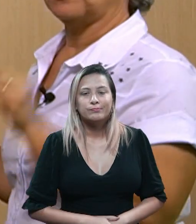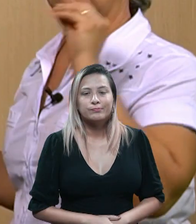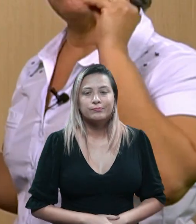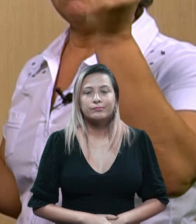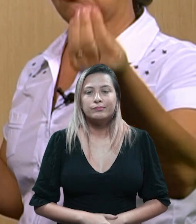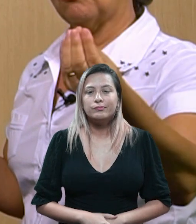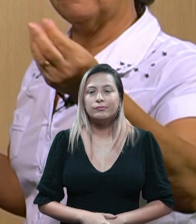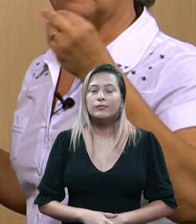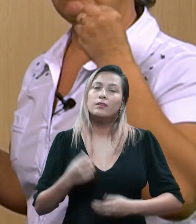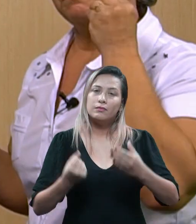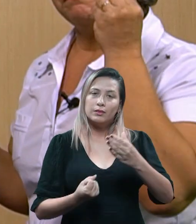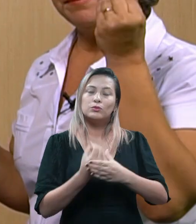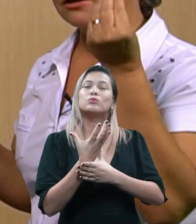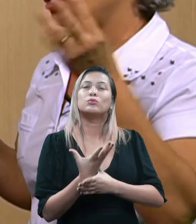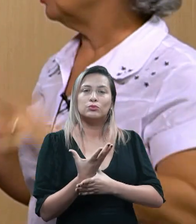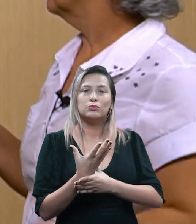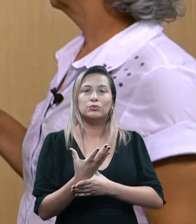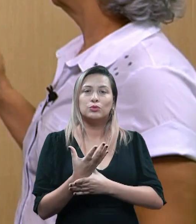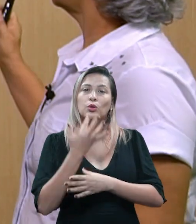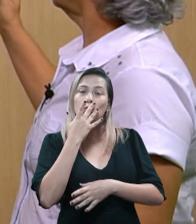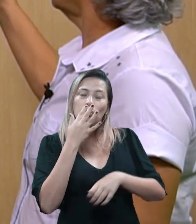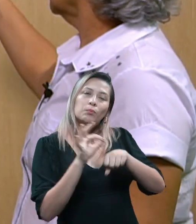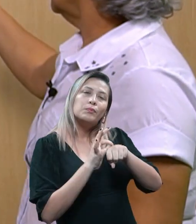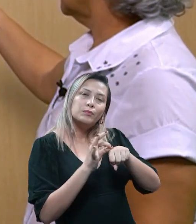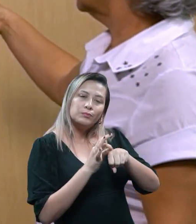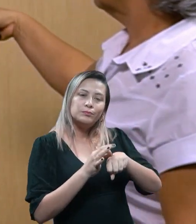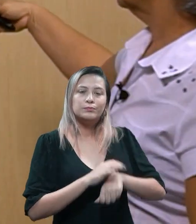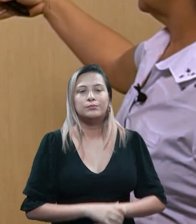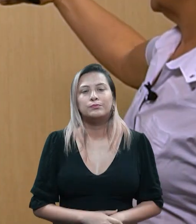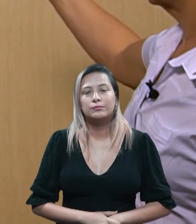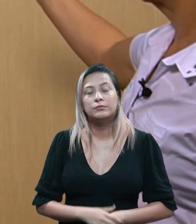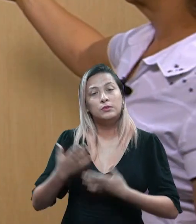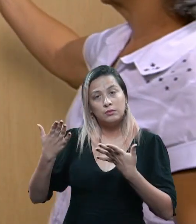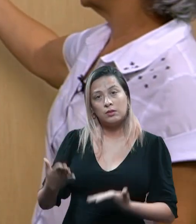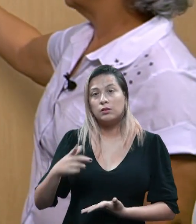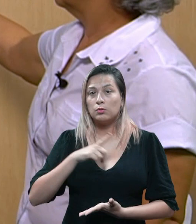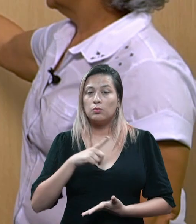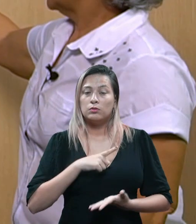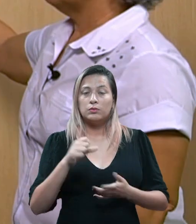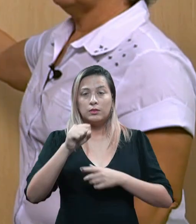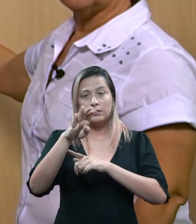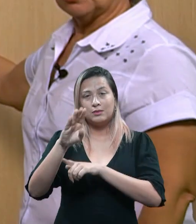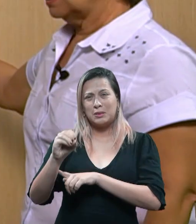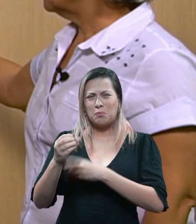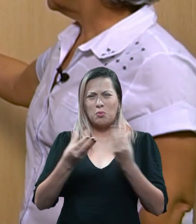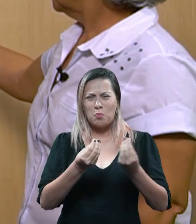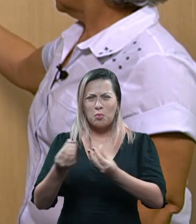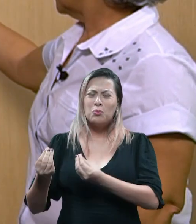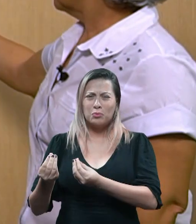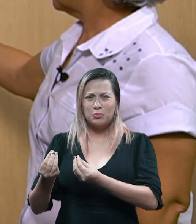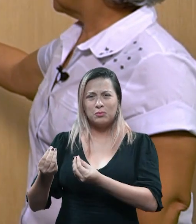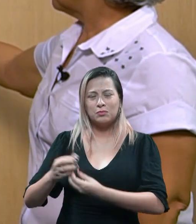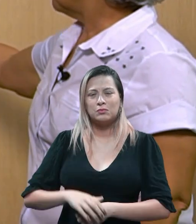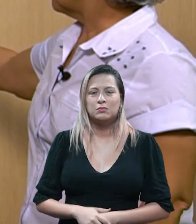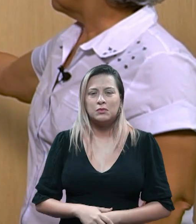vai formar o comedão pretinho. E aqui, quando a retenção de sebo é muito grande,